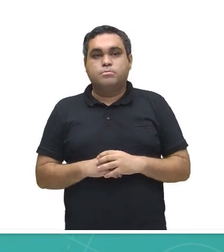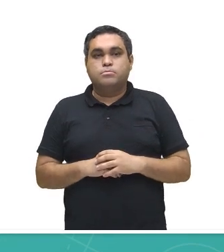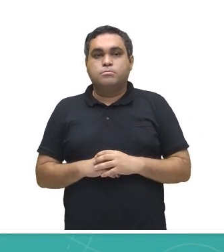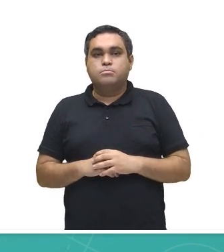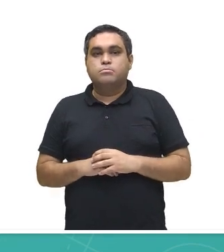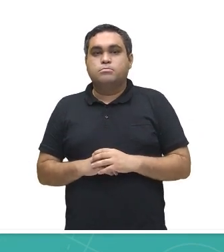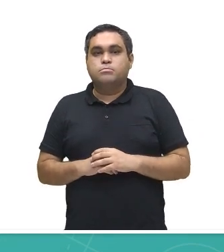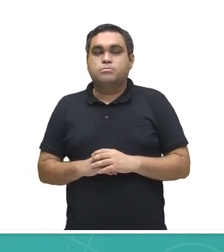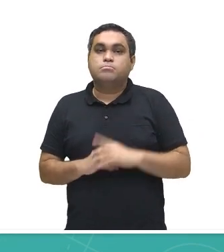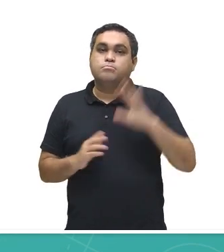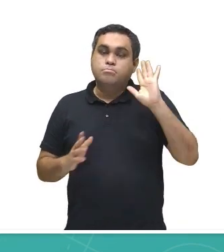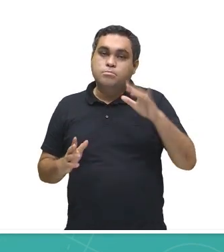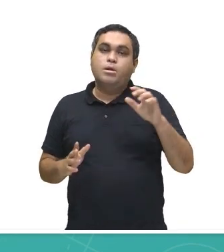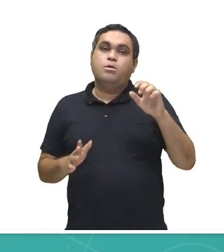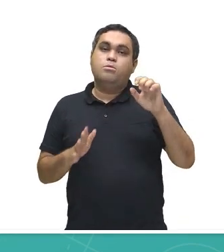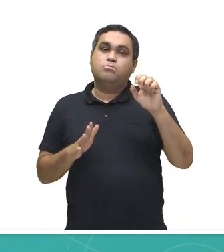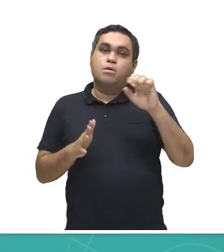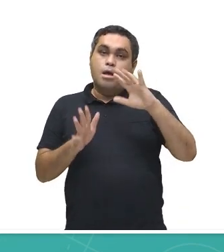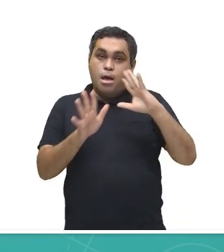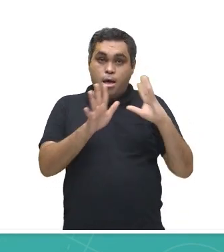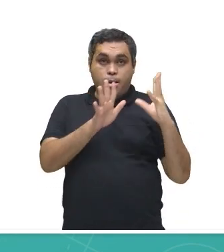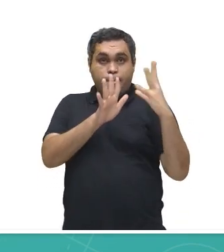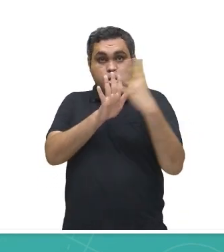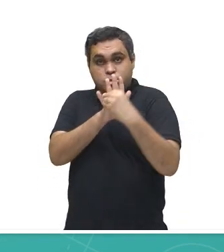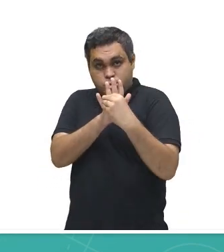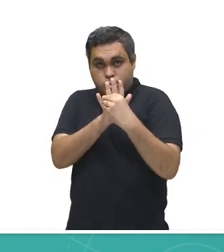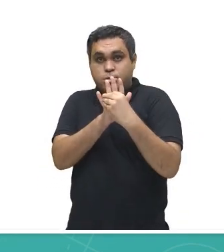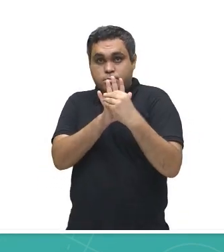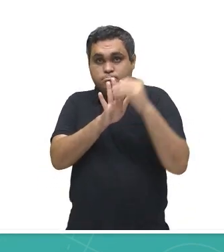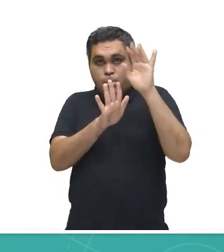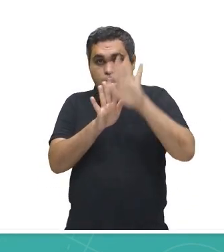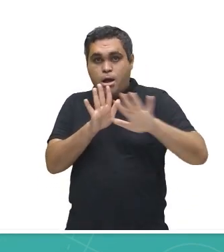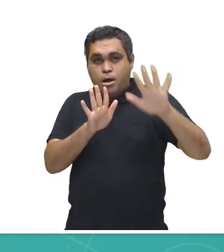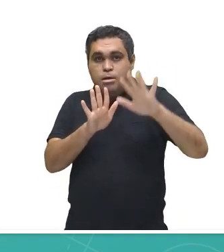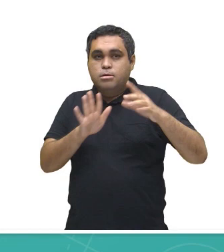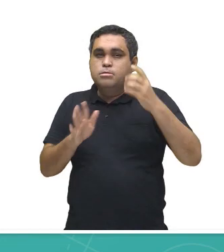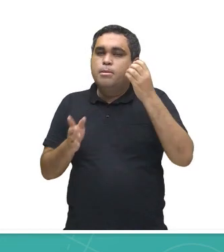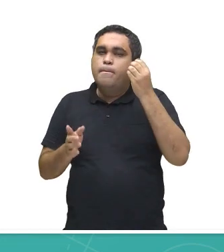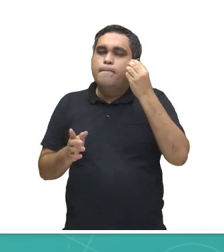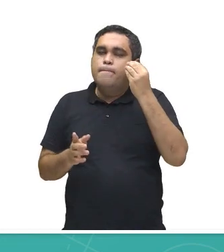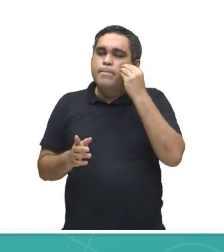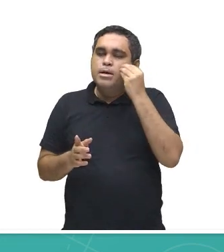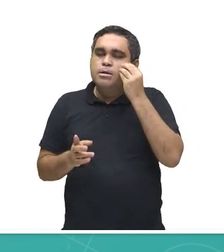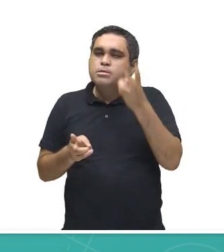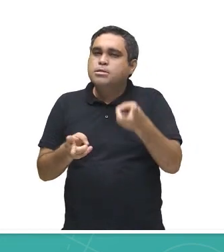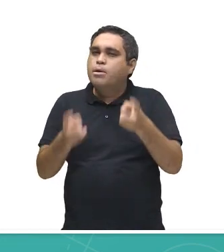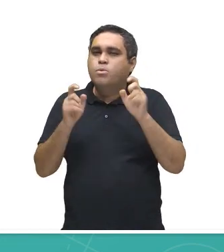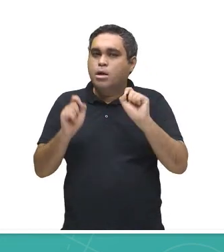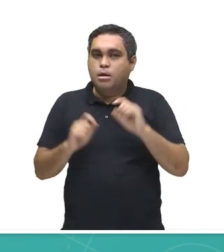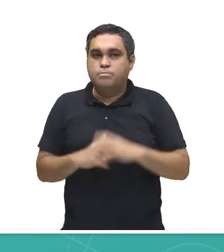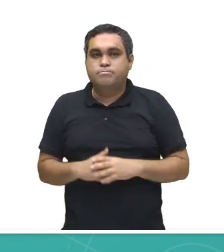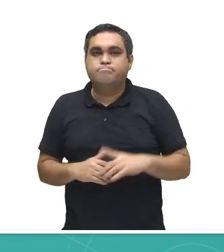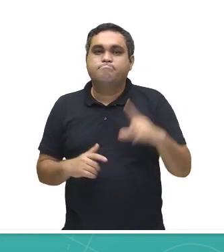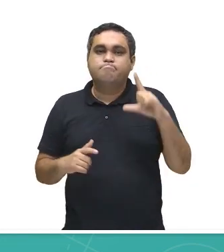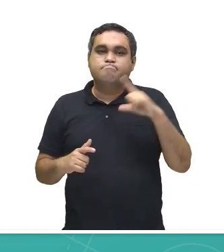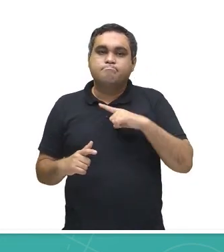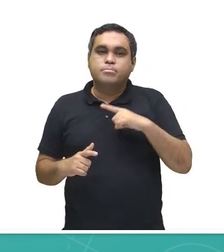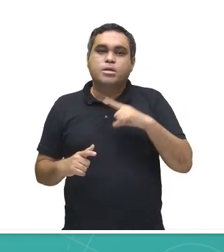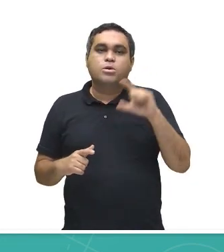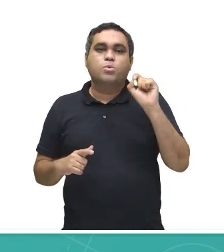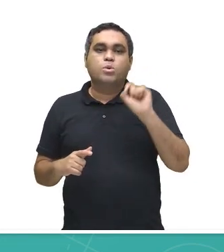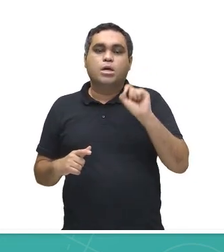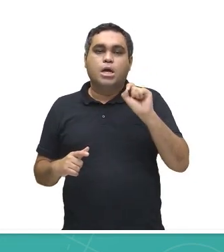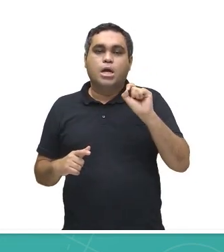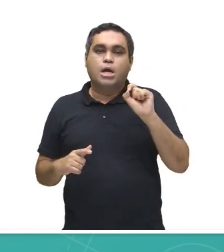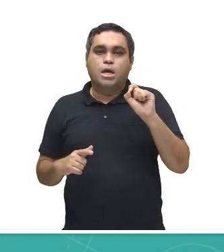região geoeconômica da Amazônia. O que a gente observa aqui na Amazônia? Nós temos uma baixa densidade